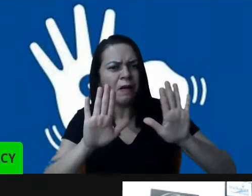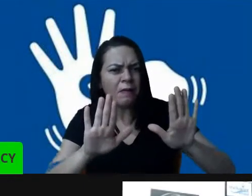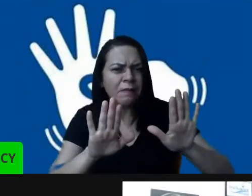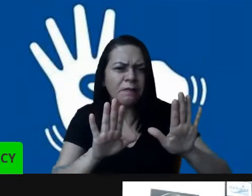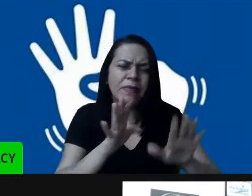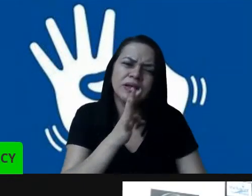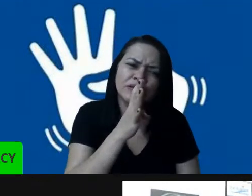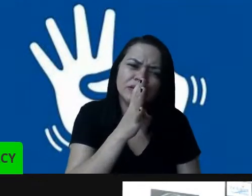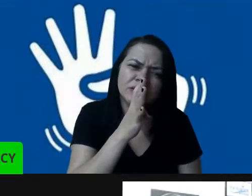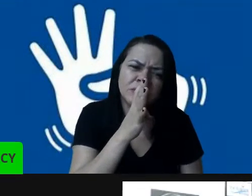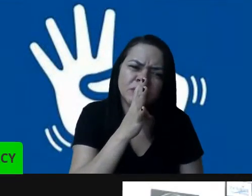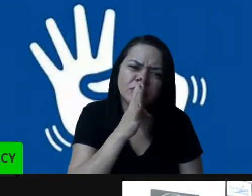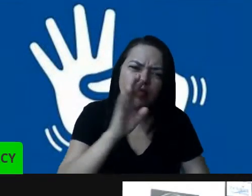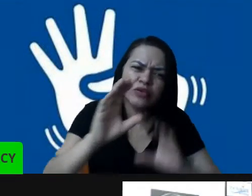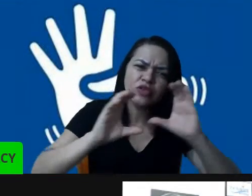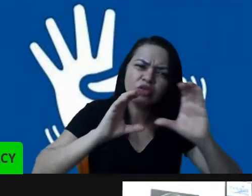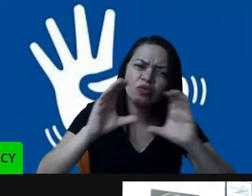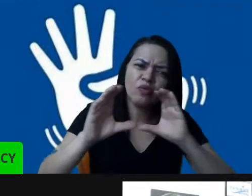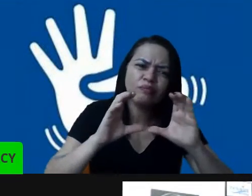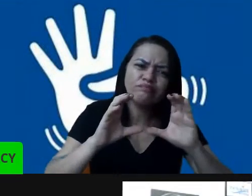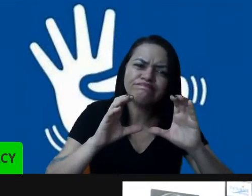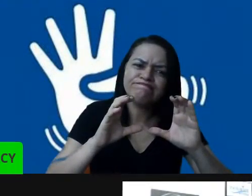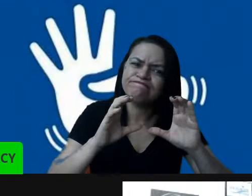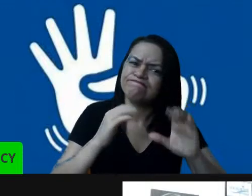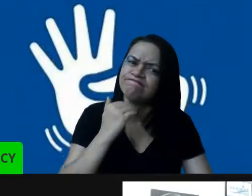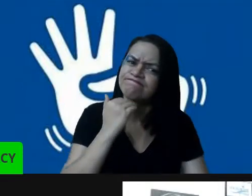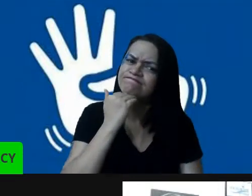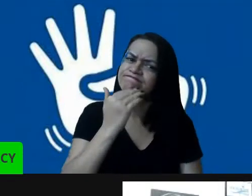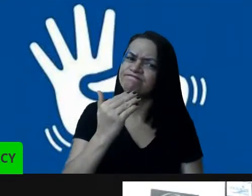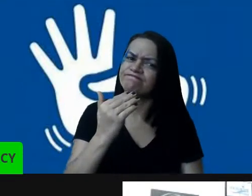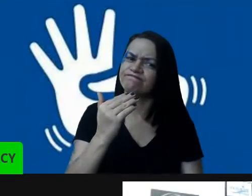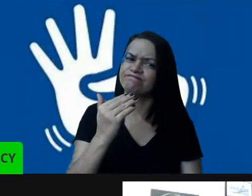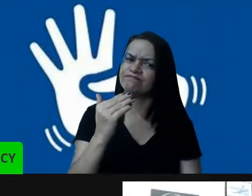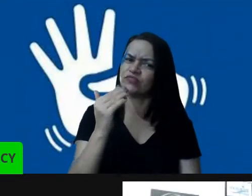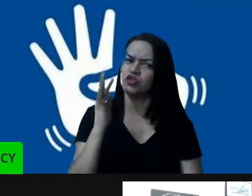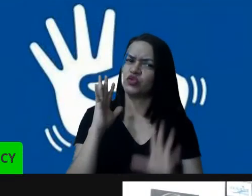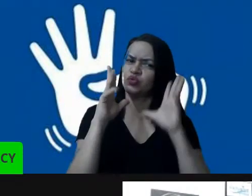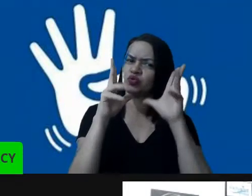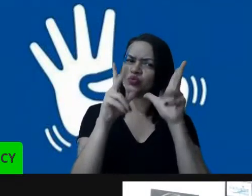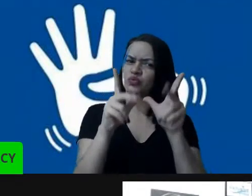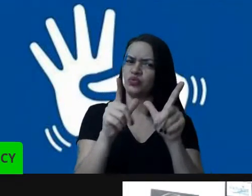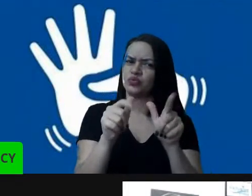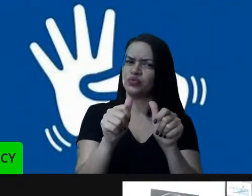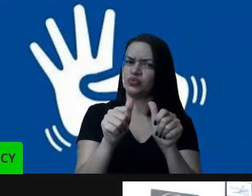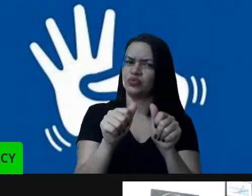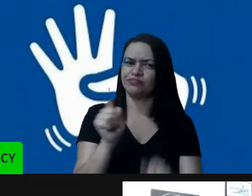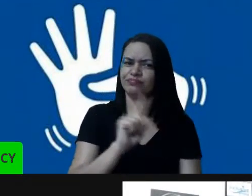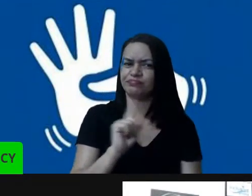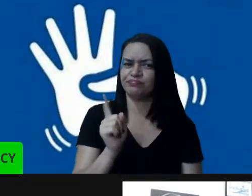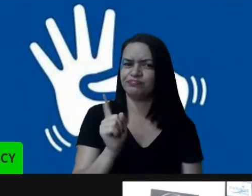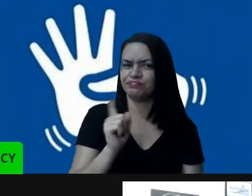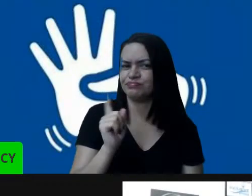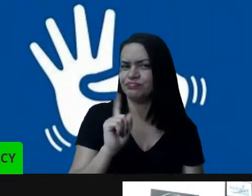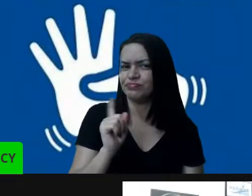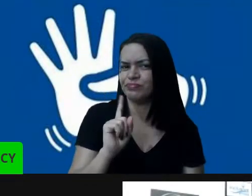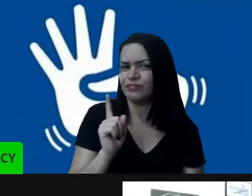para todos, né? Todos mesmo, né? Por mais que elas